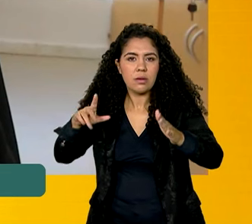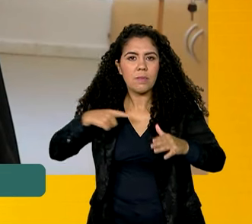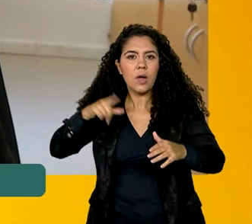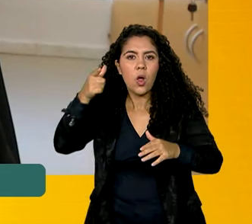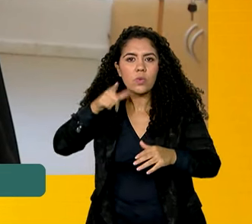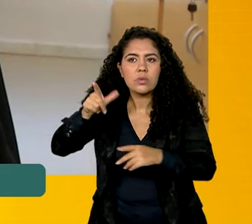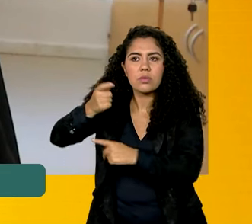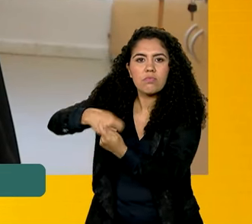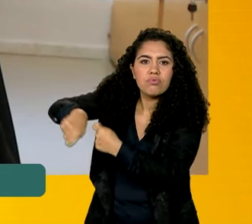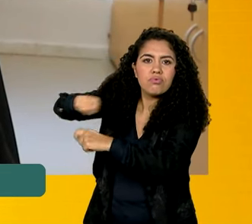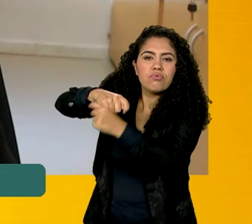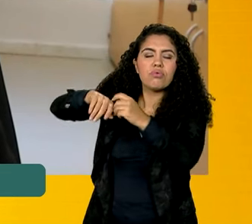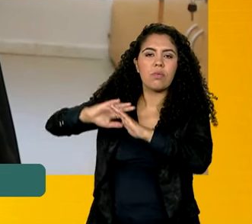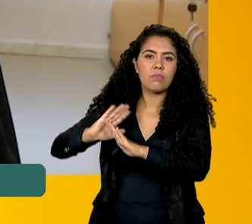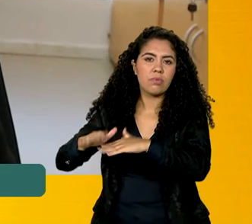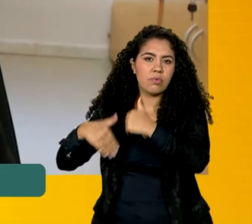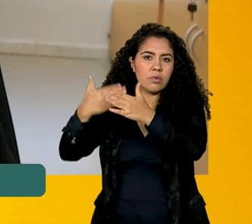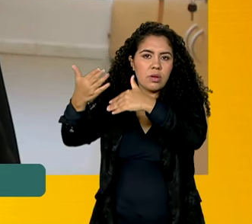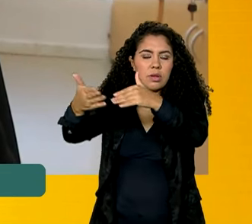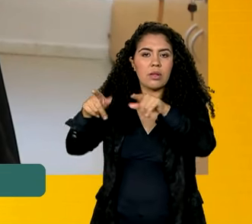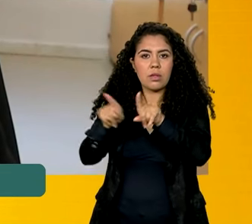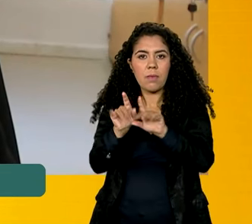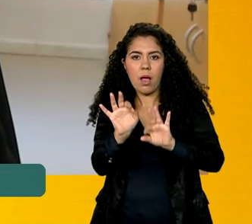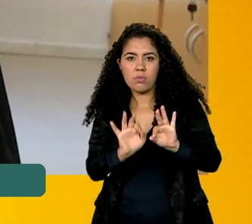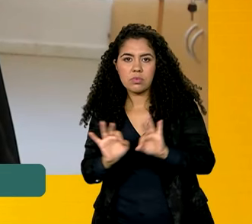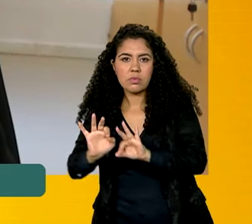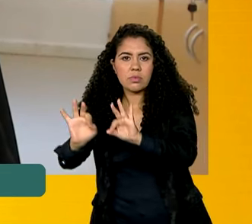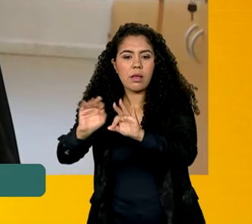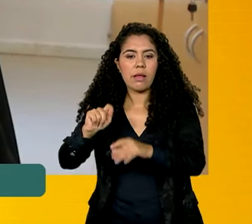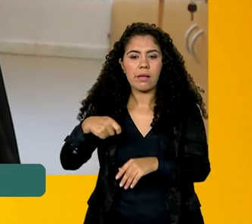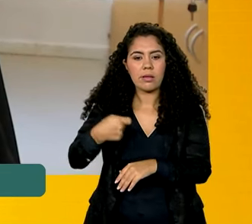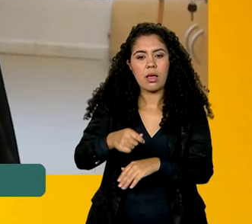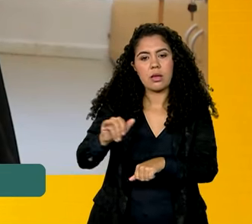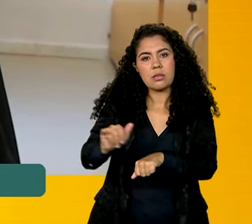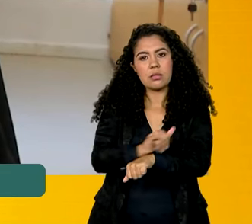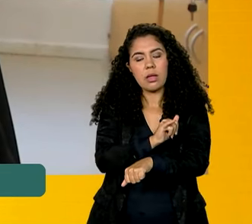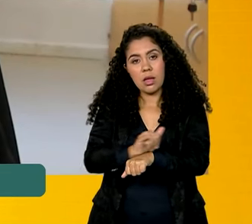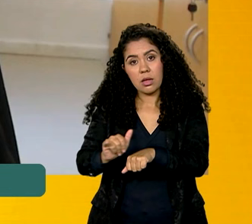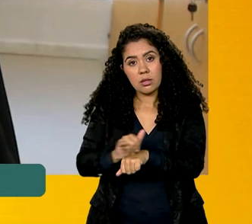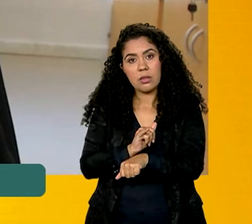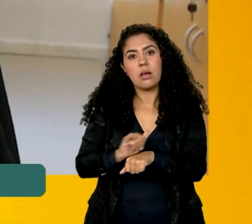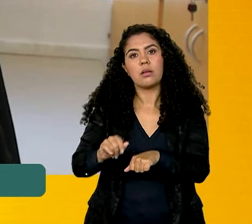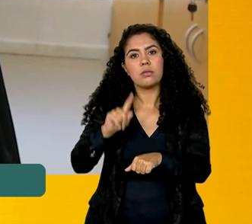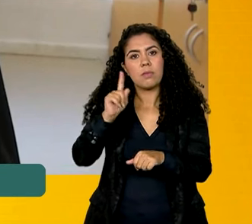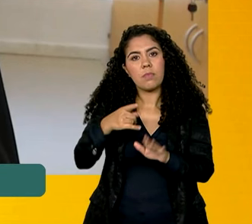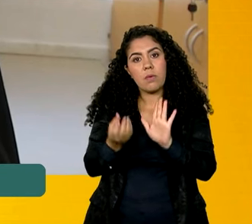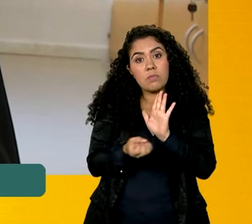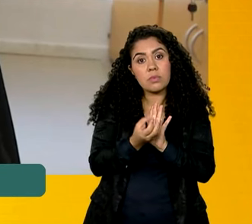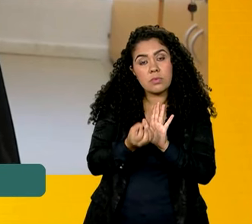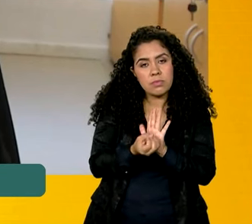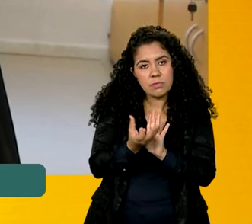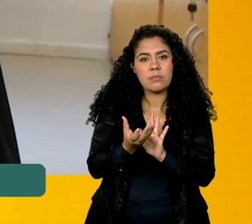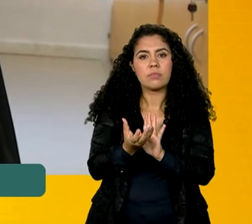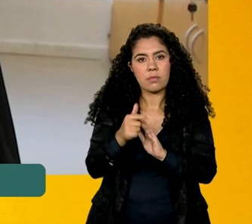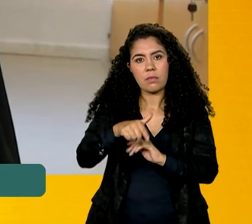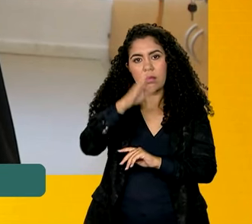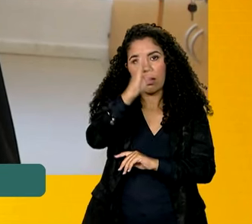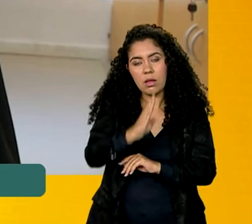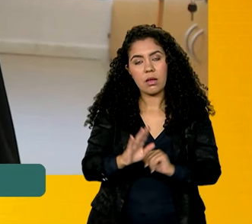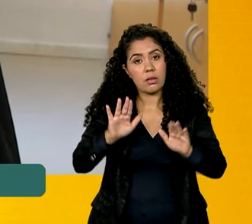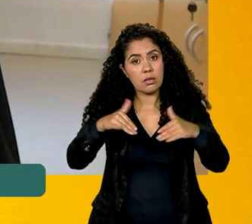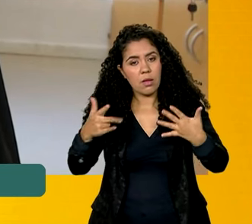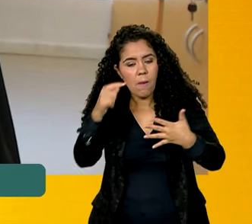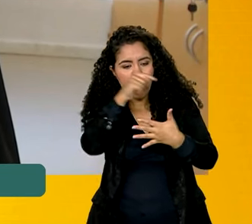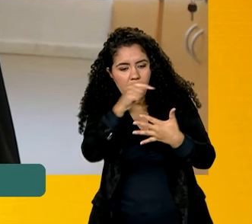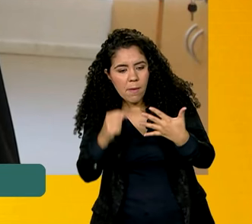de desenvolvimento a partir de vetores logísticos que são estratégicos para o escoamento produtivo nacional. Então, essas